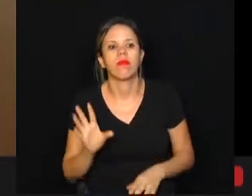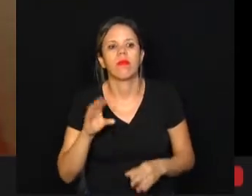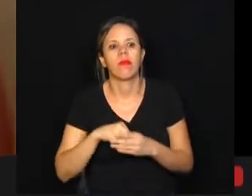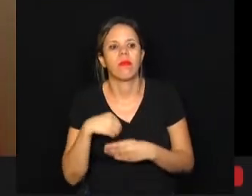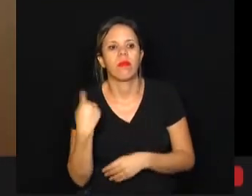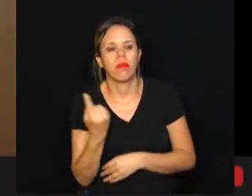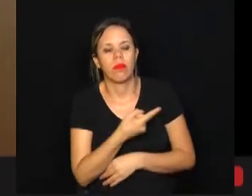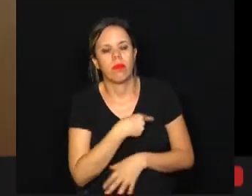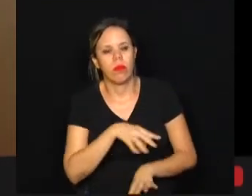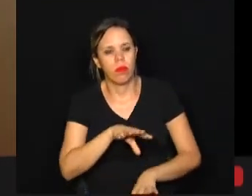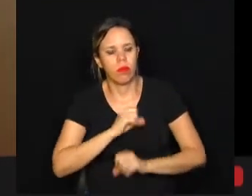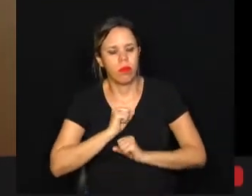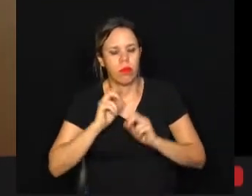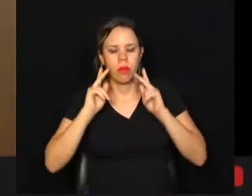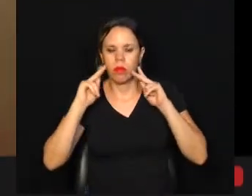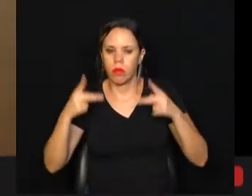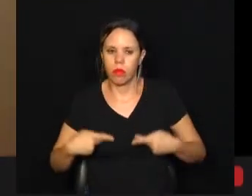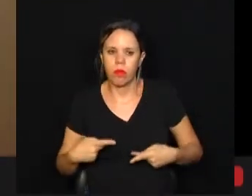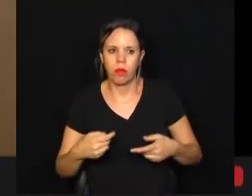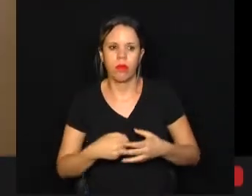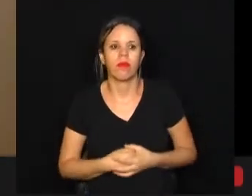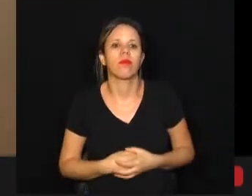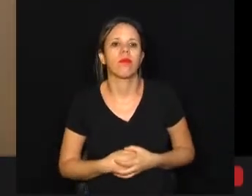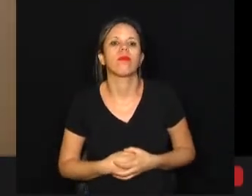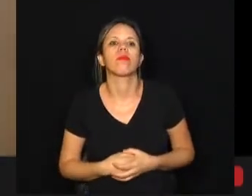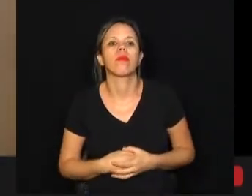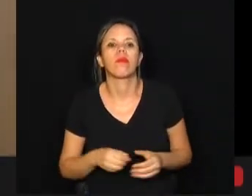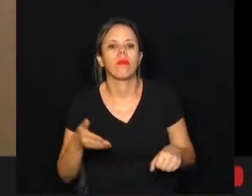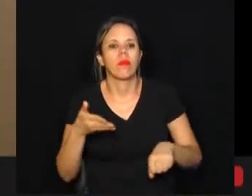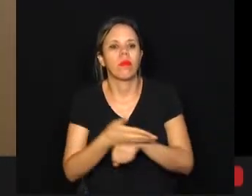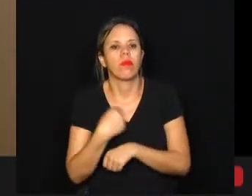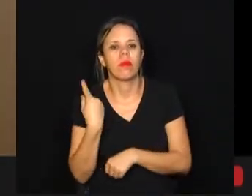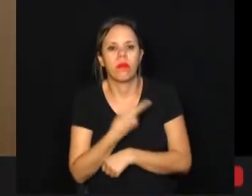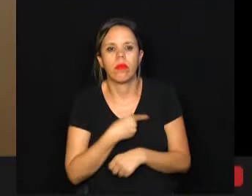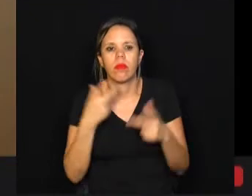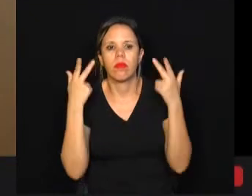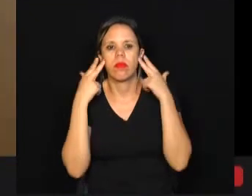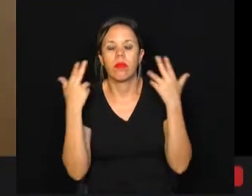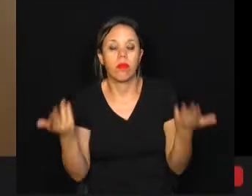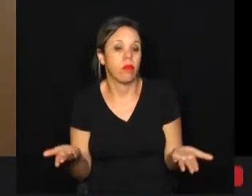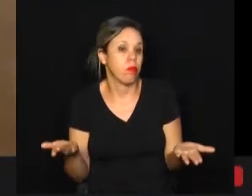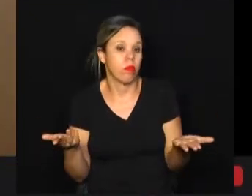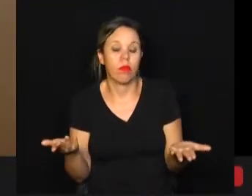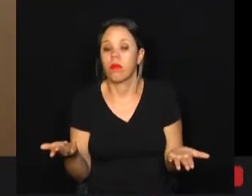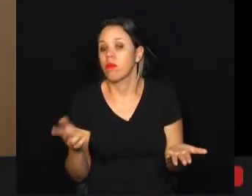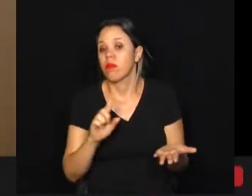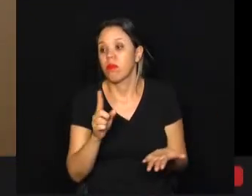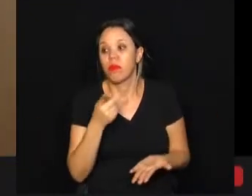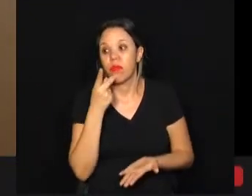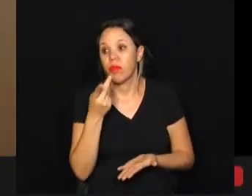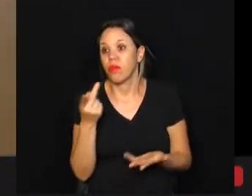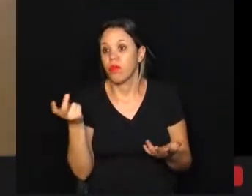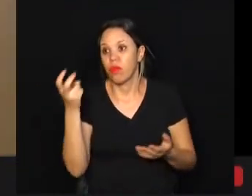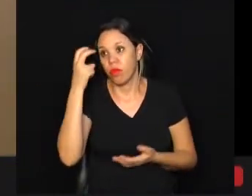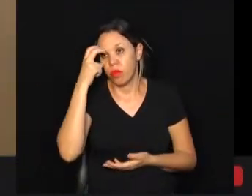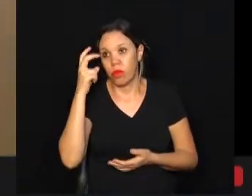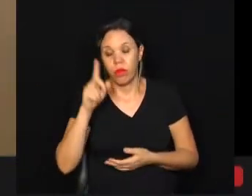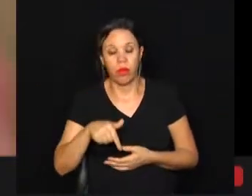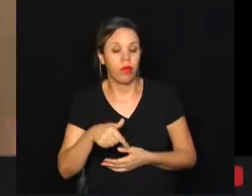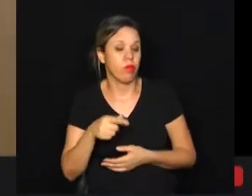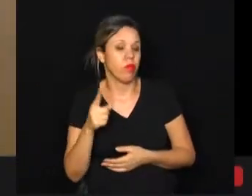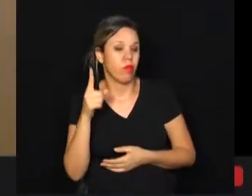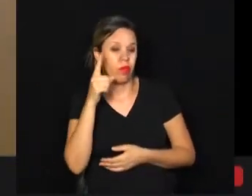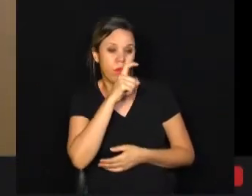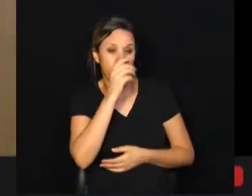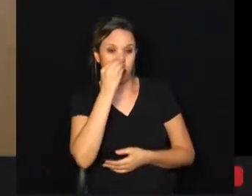nós, dentro dos seres humanos. Faz parte da nossa natureza. Então, não falar de cultura é um pouco